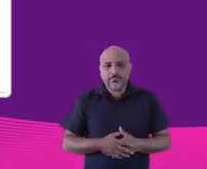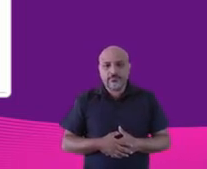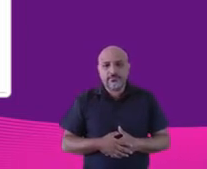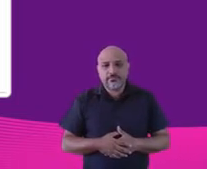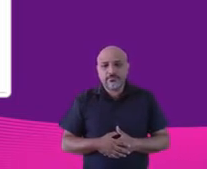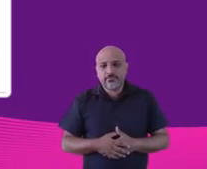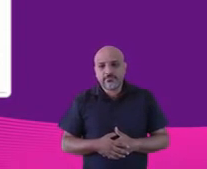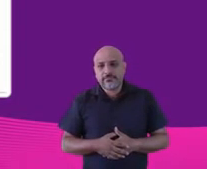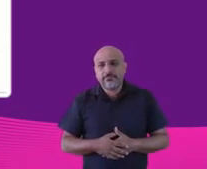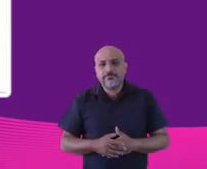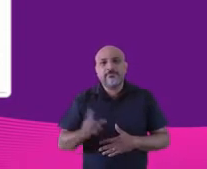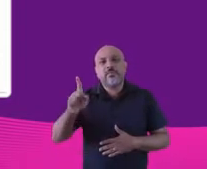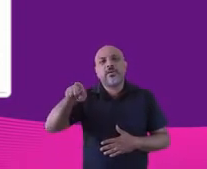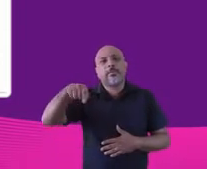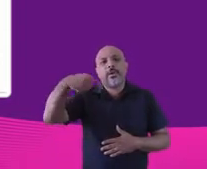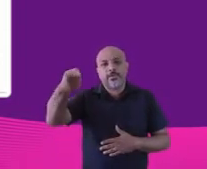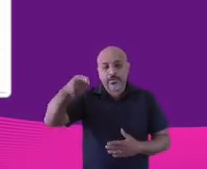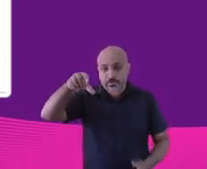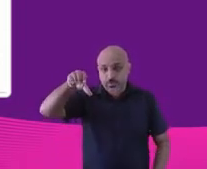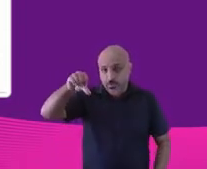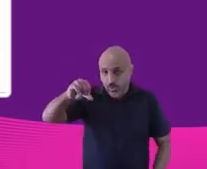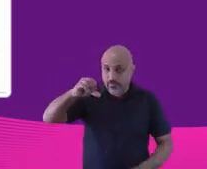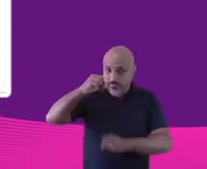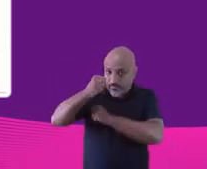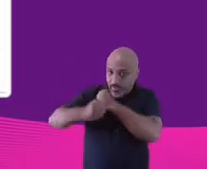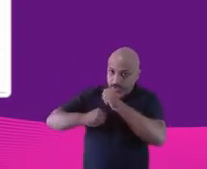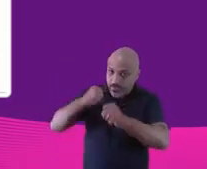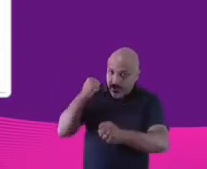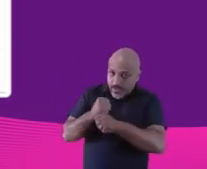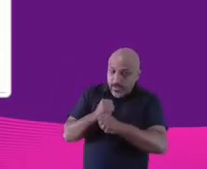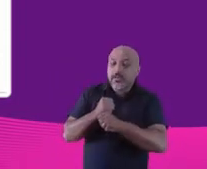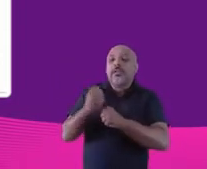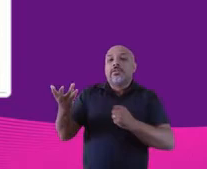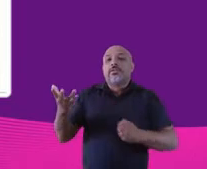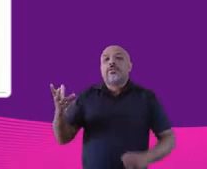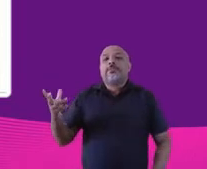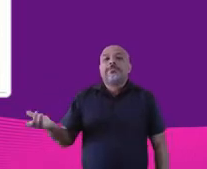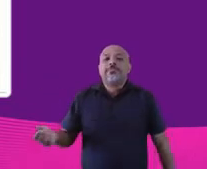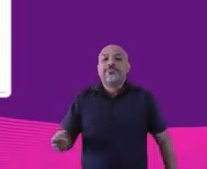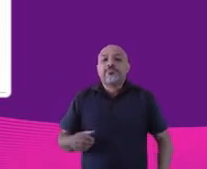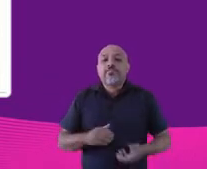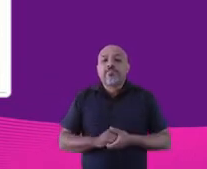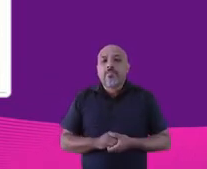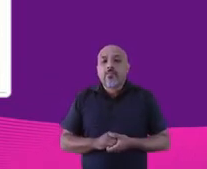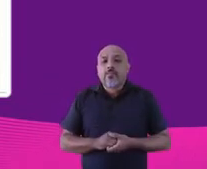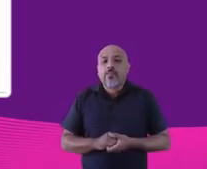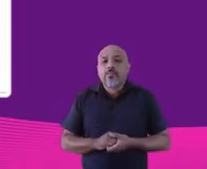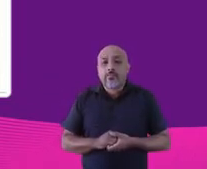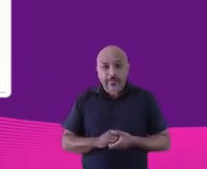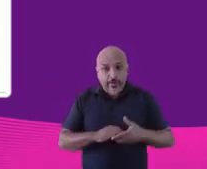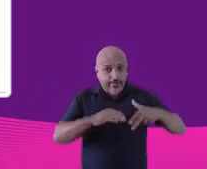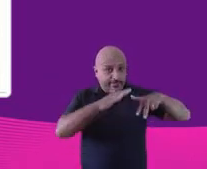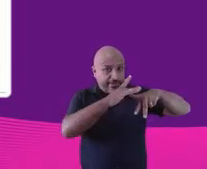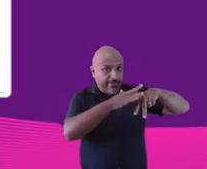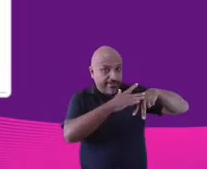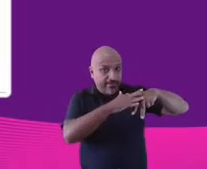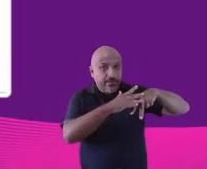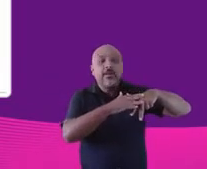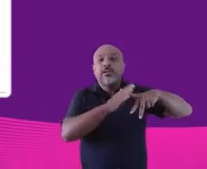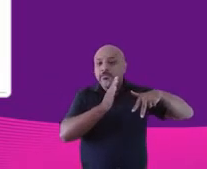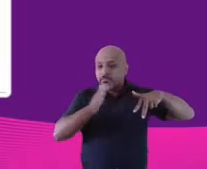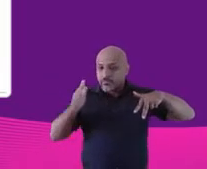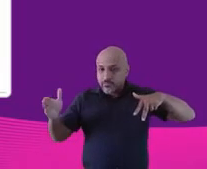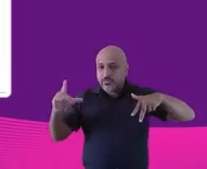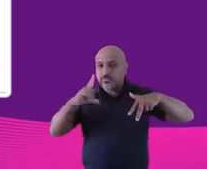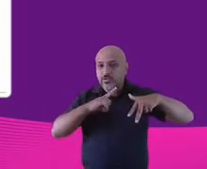Passados 9 anos, o paciente estava mantendo o uso regular dele de amiodarona,